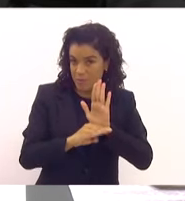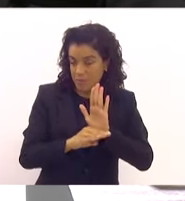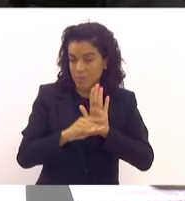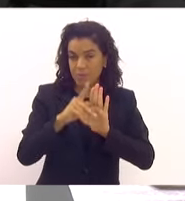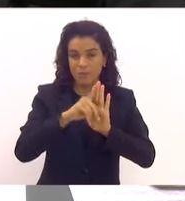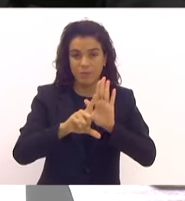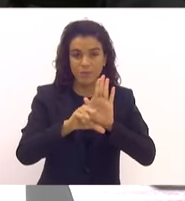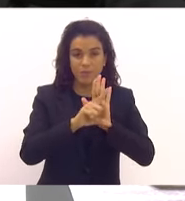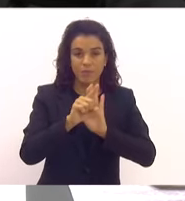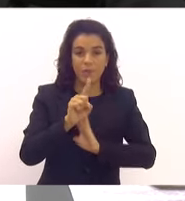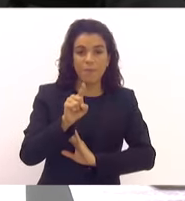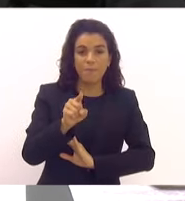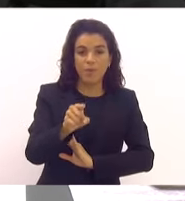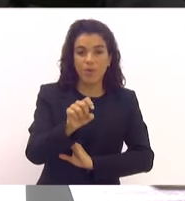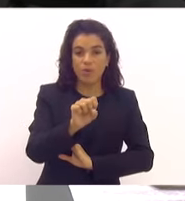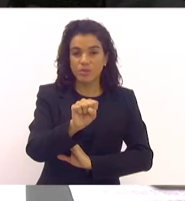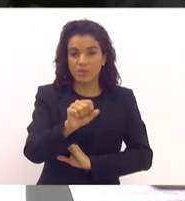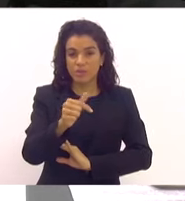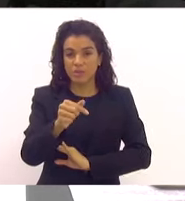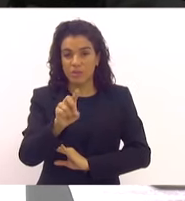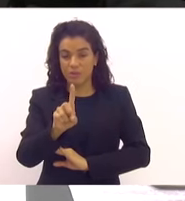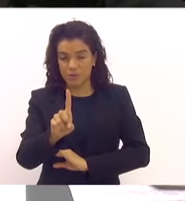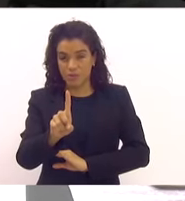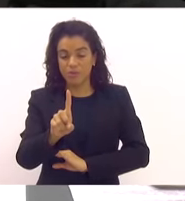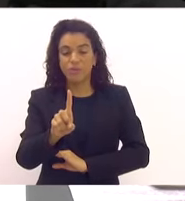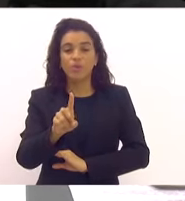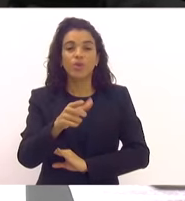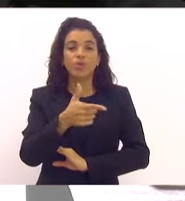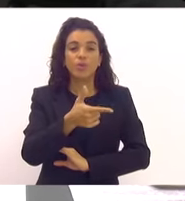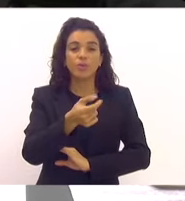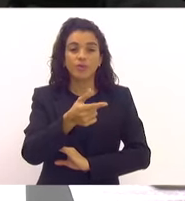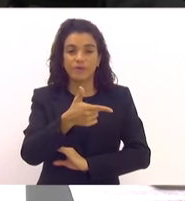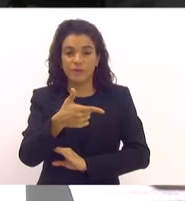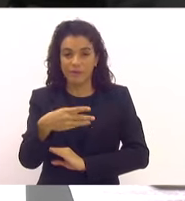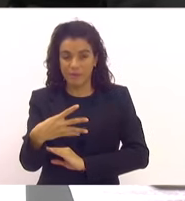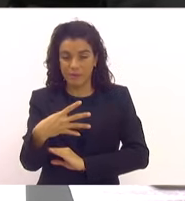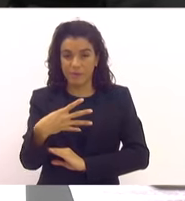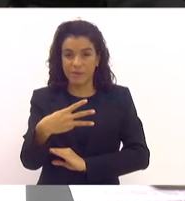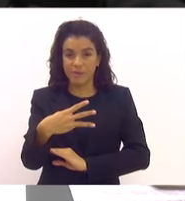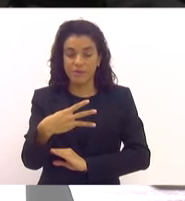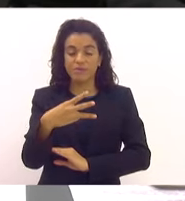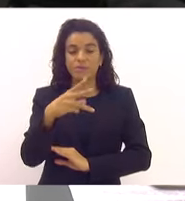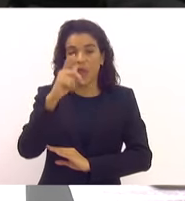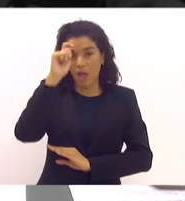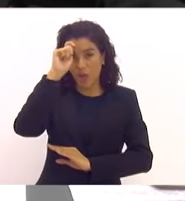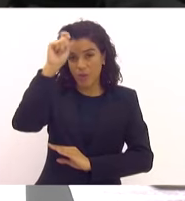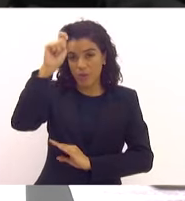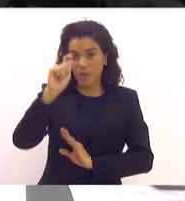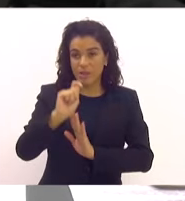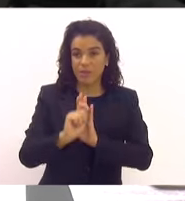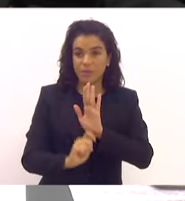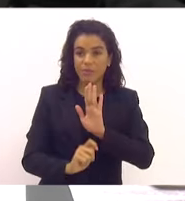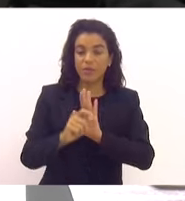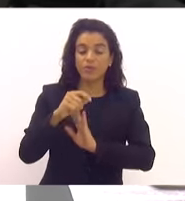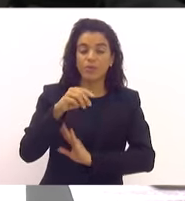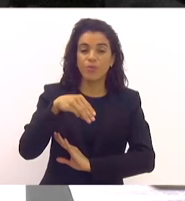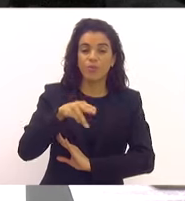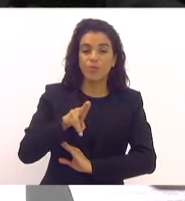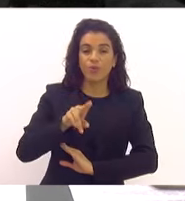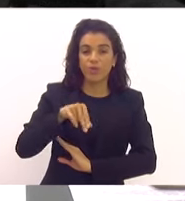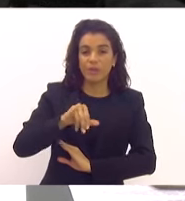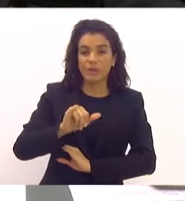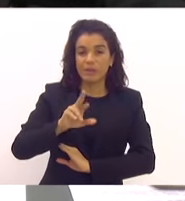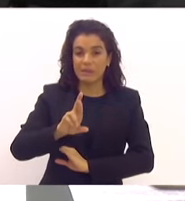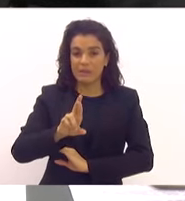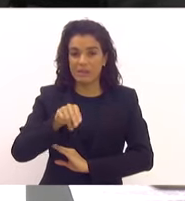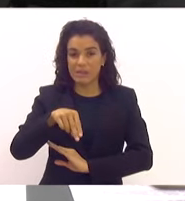PL 1861, de 2023, de autoria do deputado Munir Neto, que já